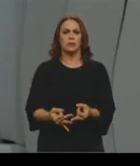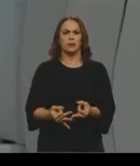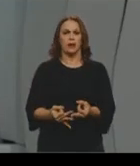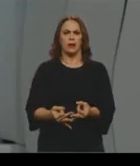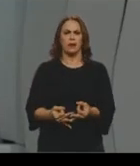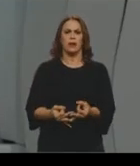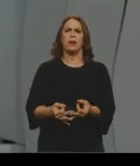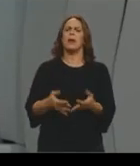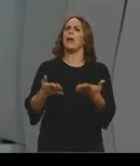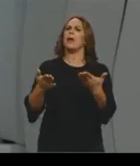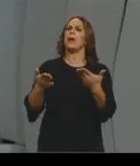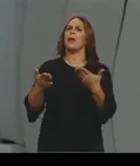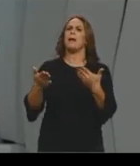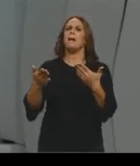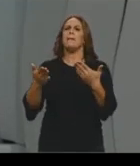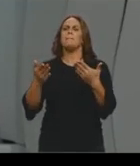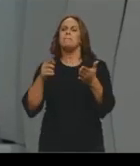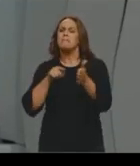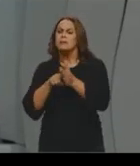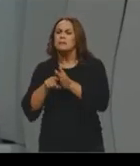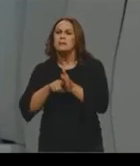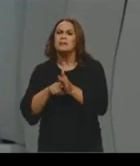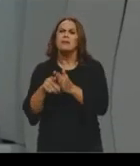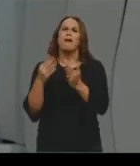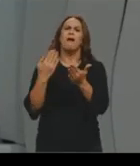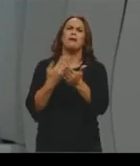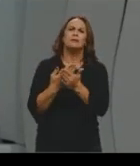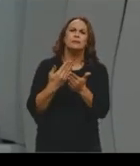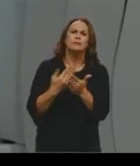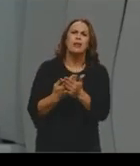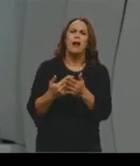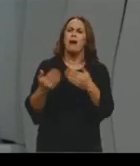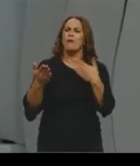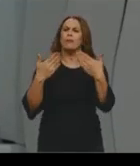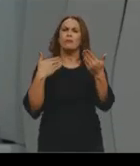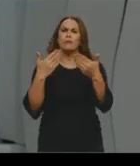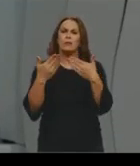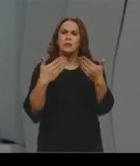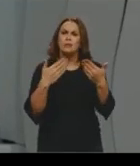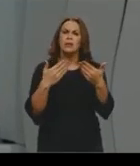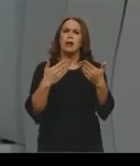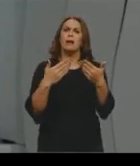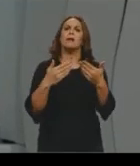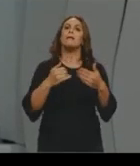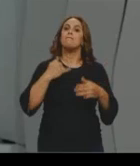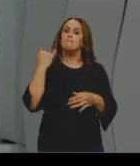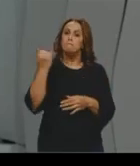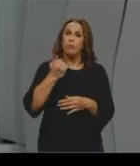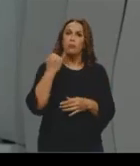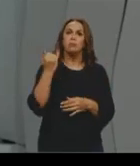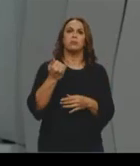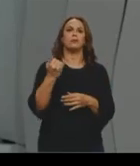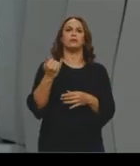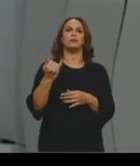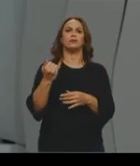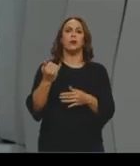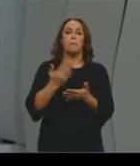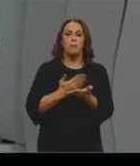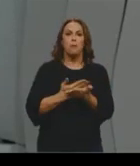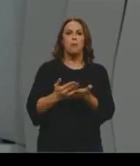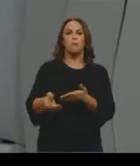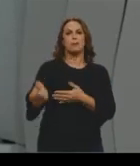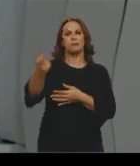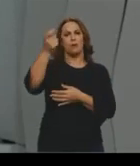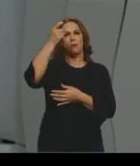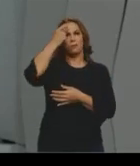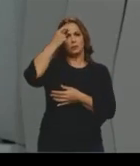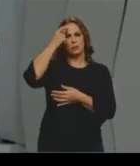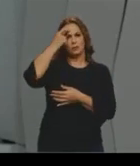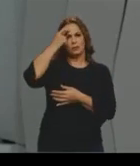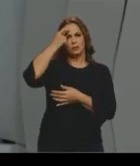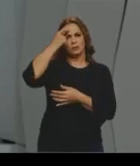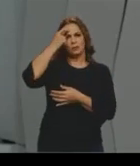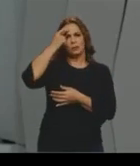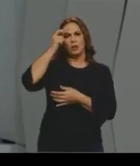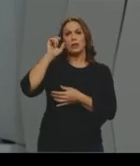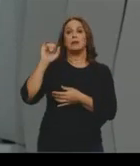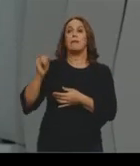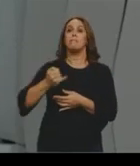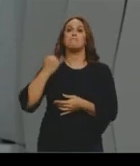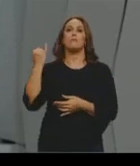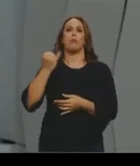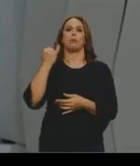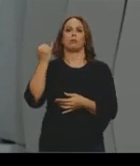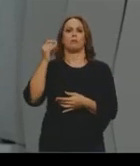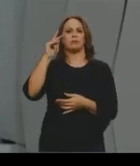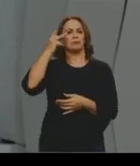refletir, debater, tudo isso faz parte desse processo aí de conscientização da importância da história da África para o Brasil, para